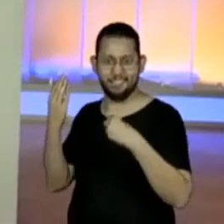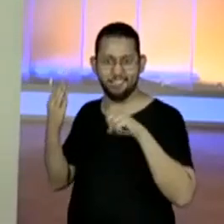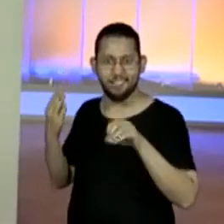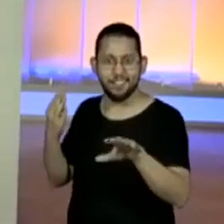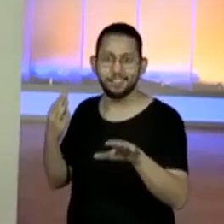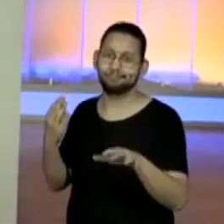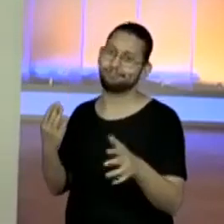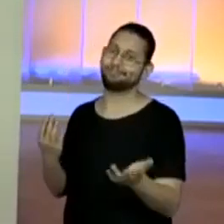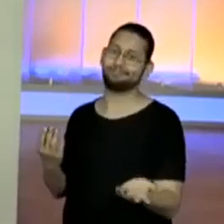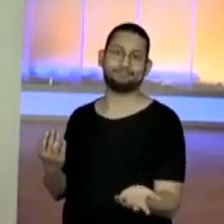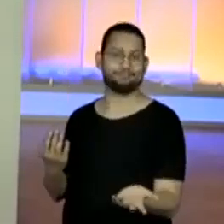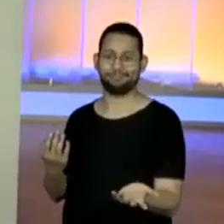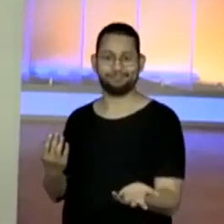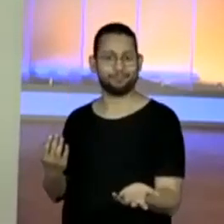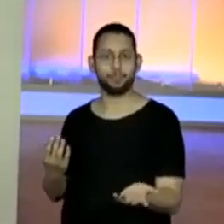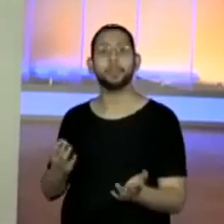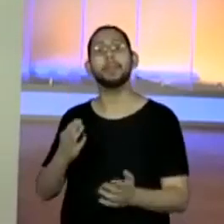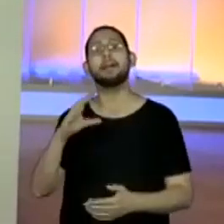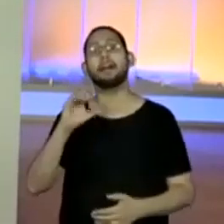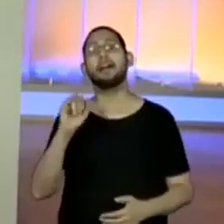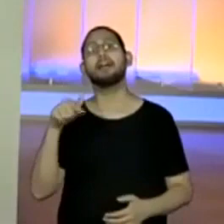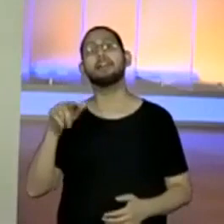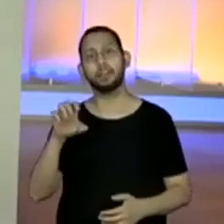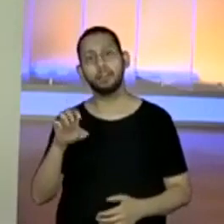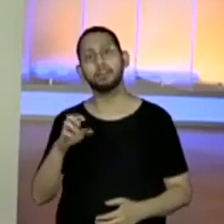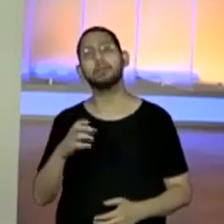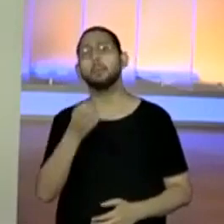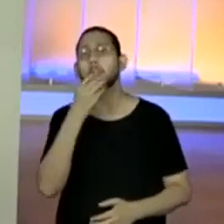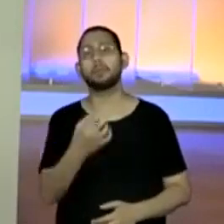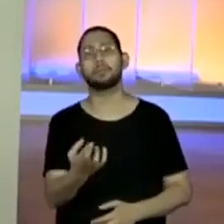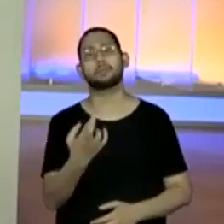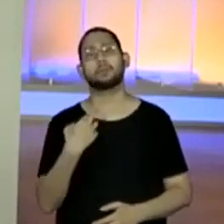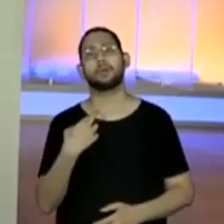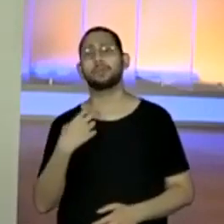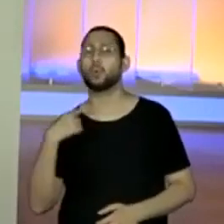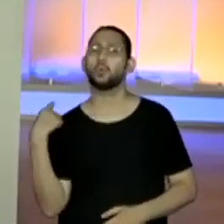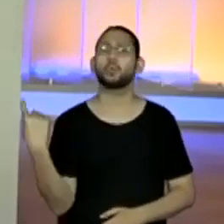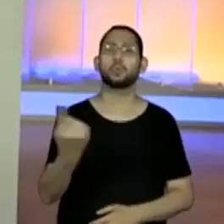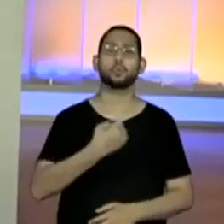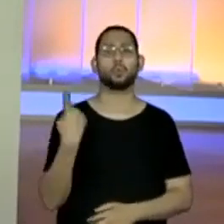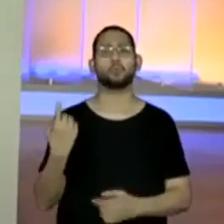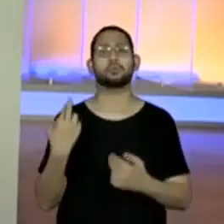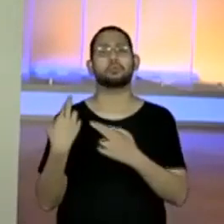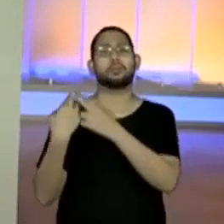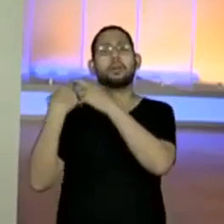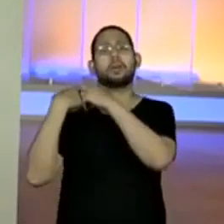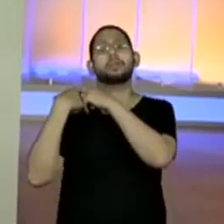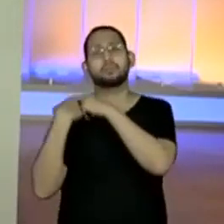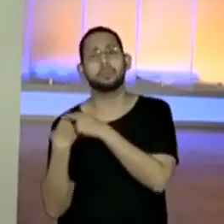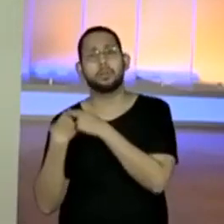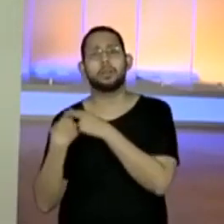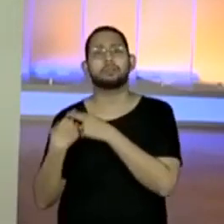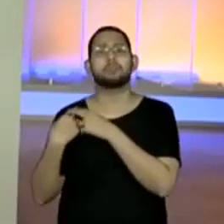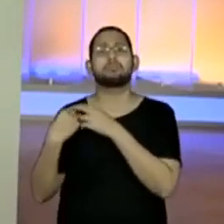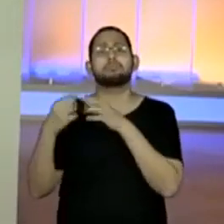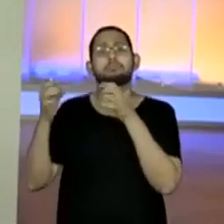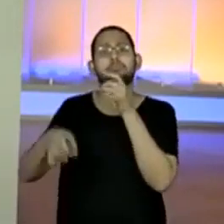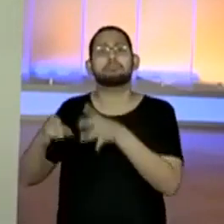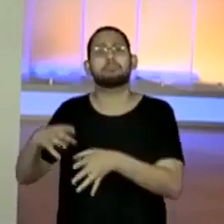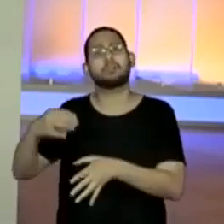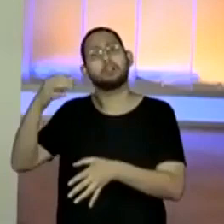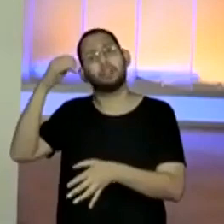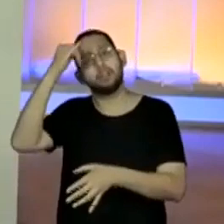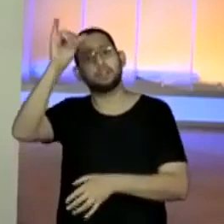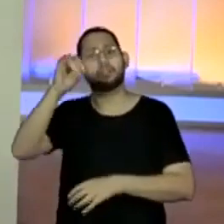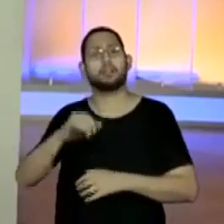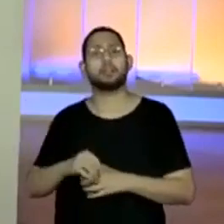interessante pensar. Kaique, gostei do seu comentário. Em certa medida, todos nós somos responsáveis. Mas é muito bom a gente ter o